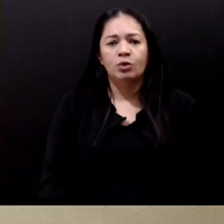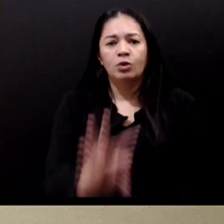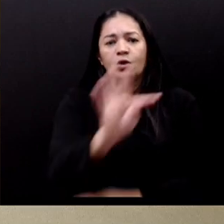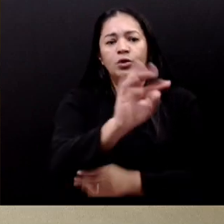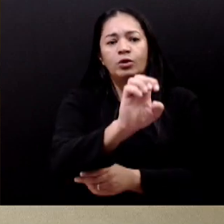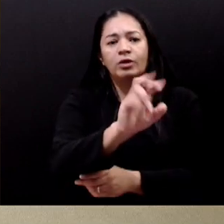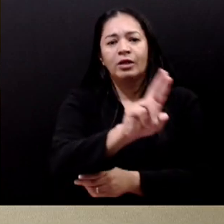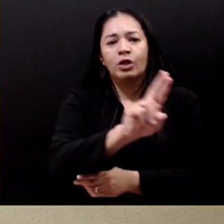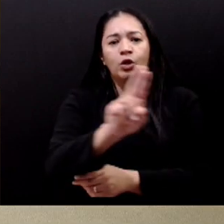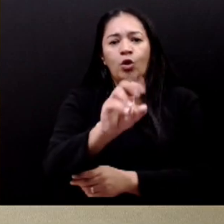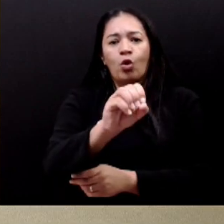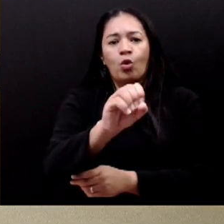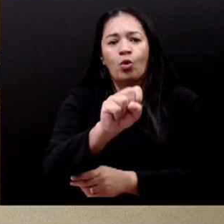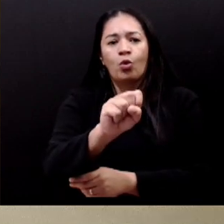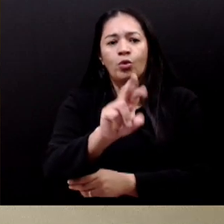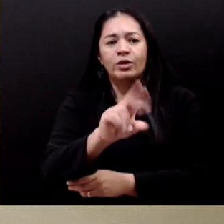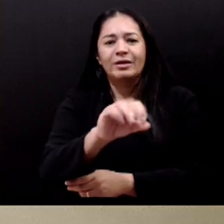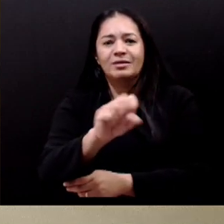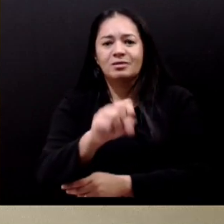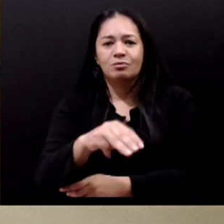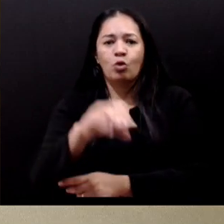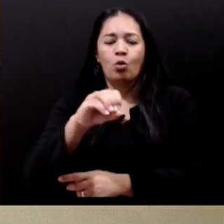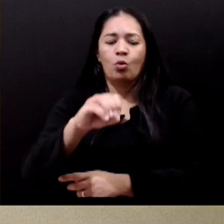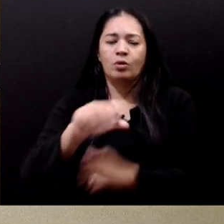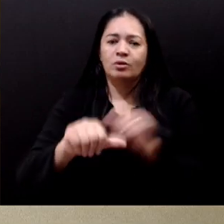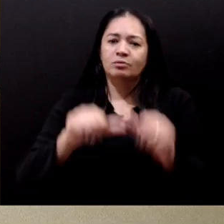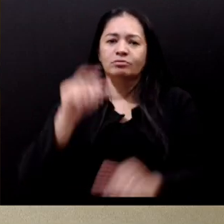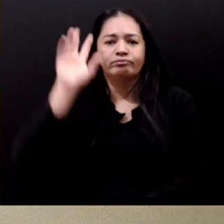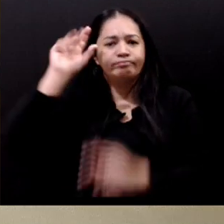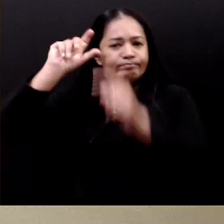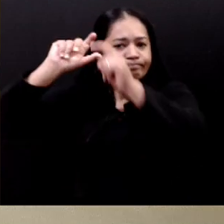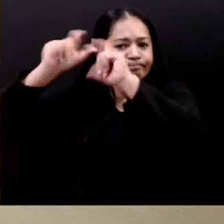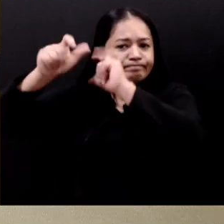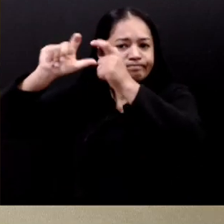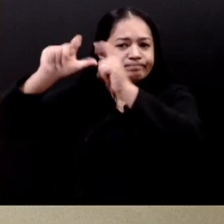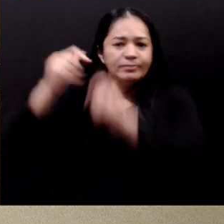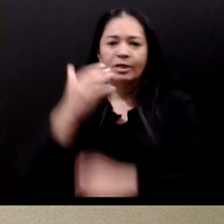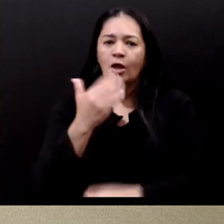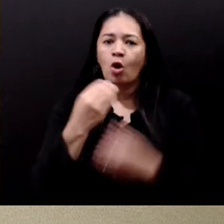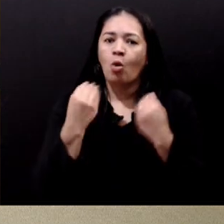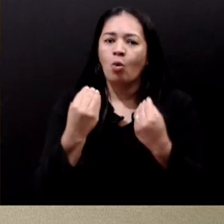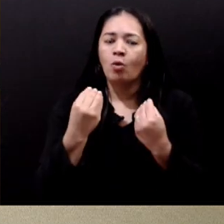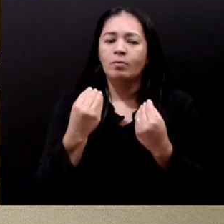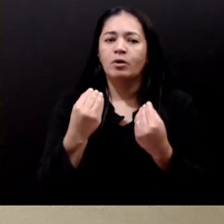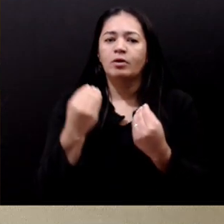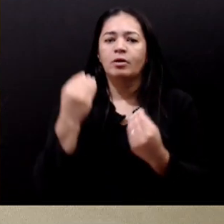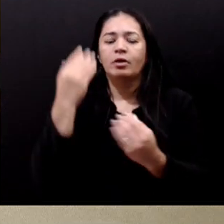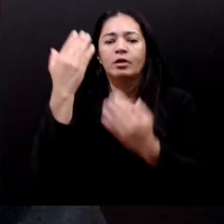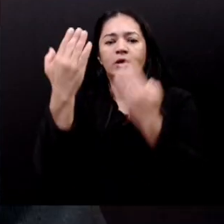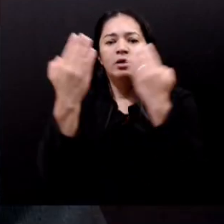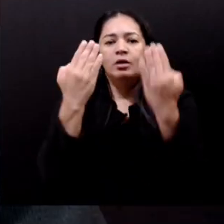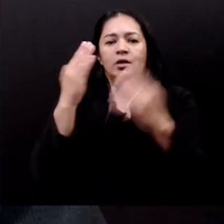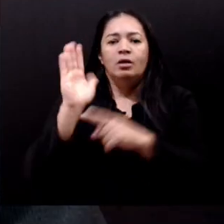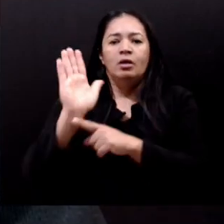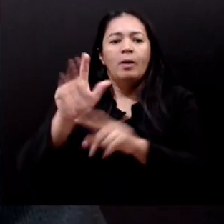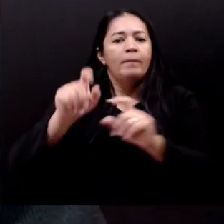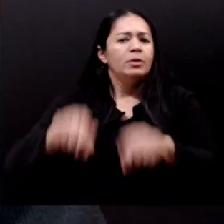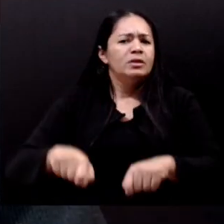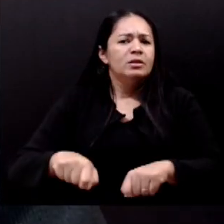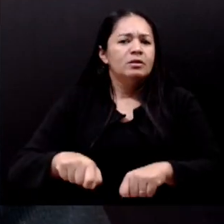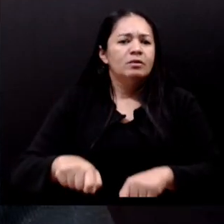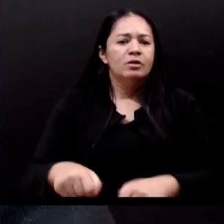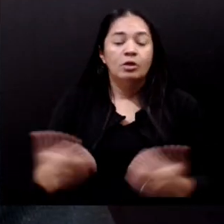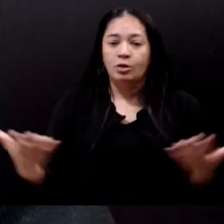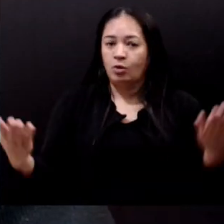transtorno Sim, alimentar, né. sim. Como que a psicologia ela pode ajudar nessa questão? De várias formas. Eu penso que hoje em dia,